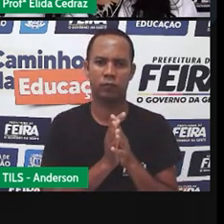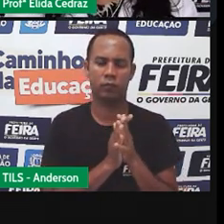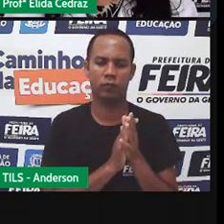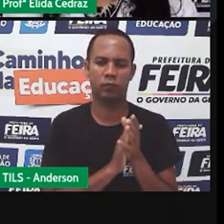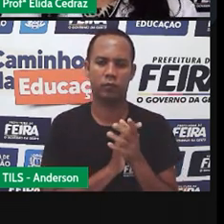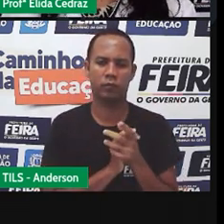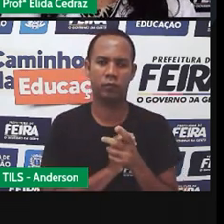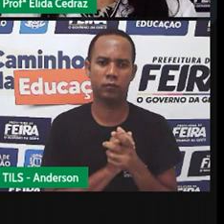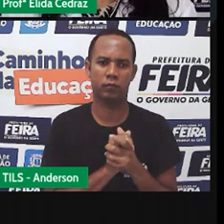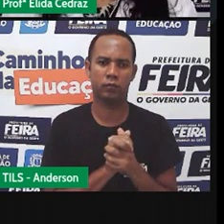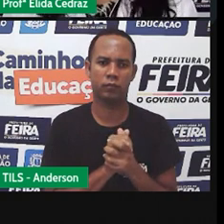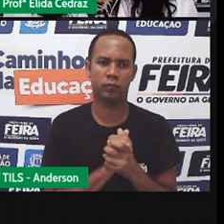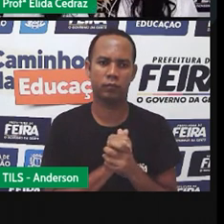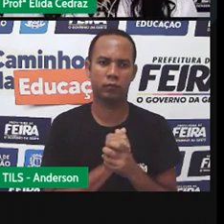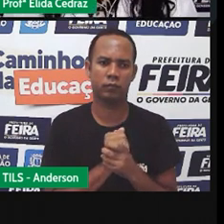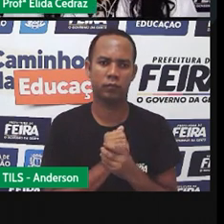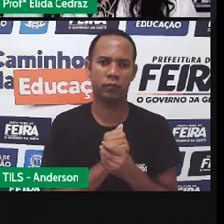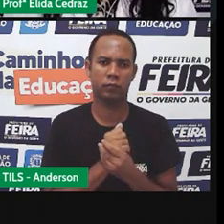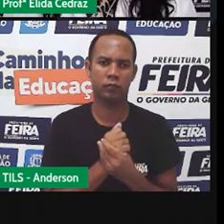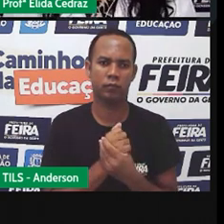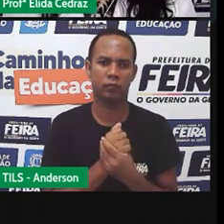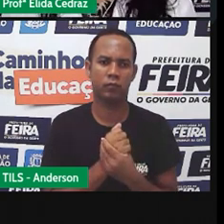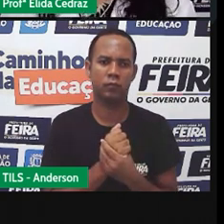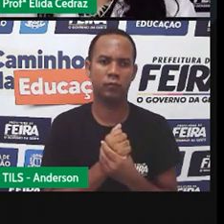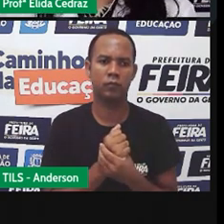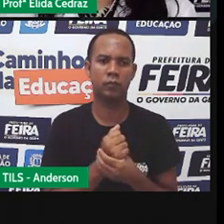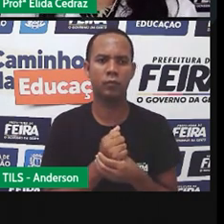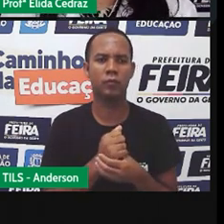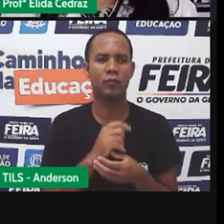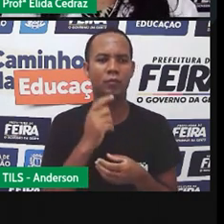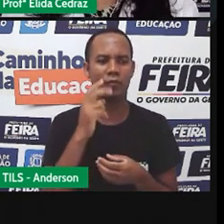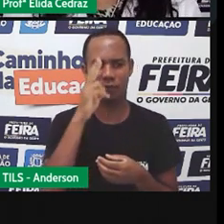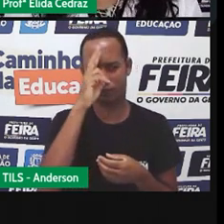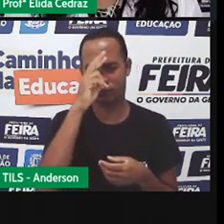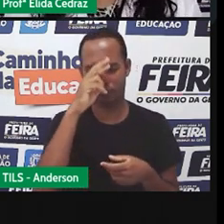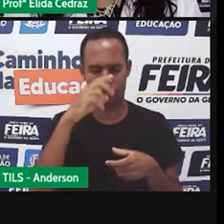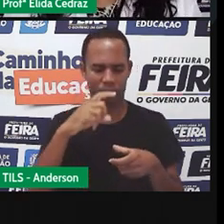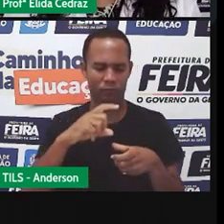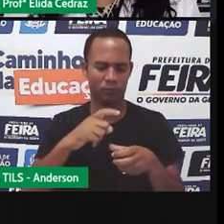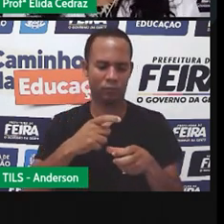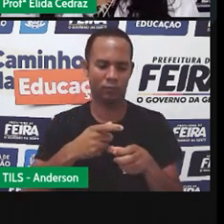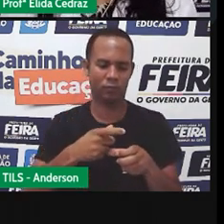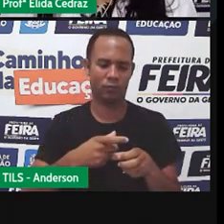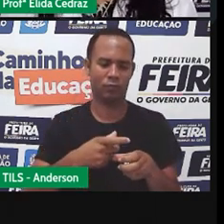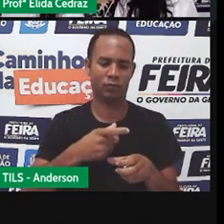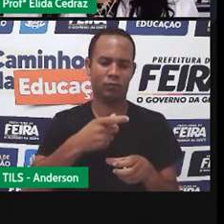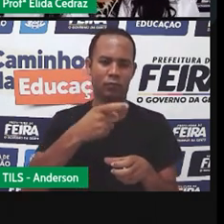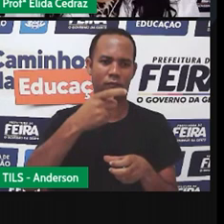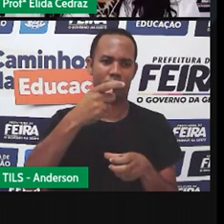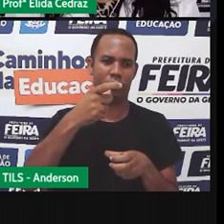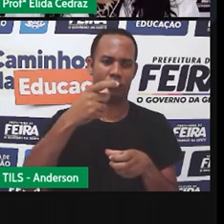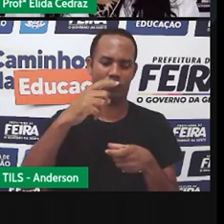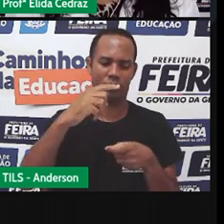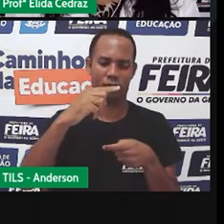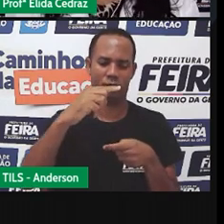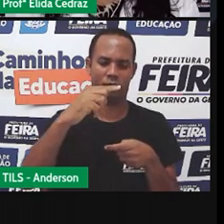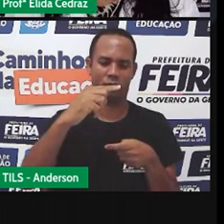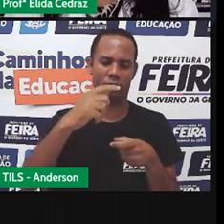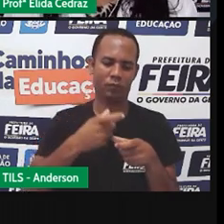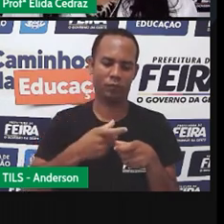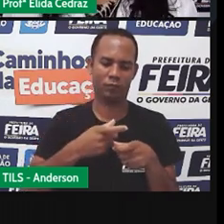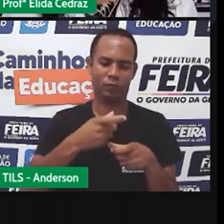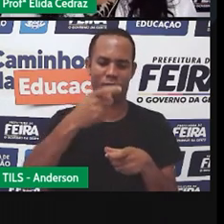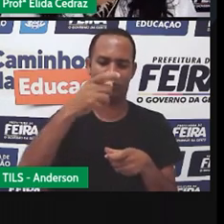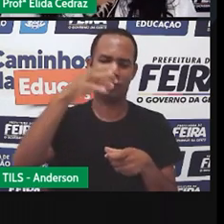quadrado. Pró, e o cofrinho? O cofrinho, ele é formado por duas figuras